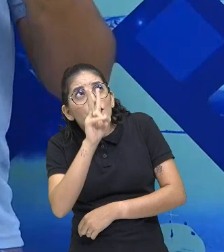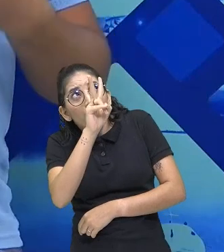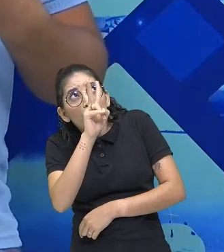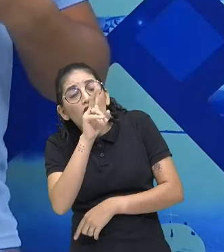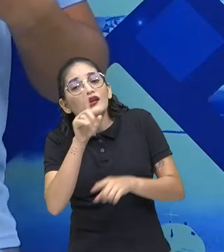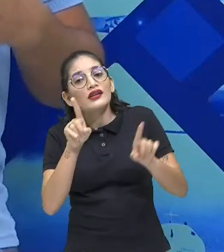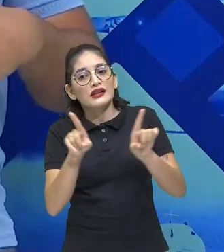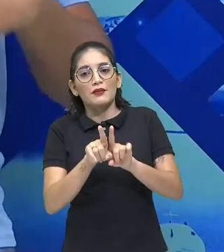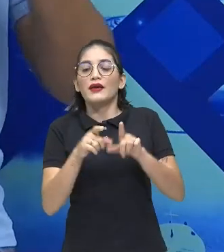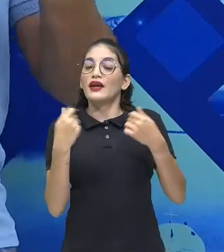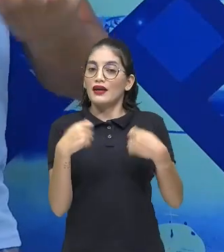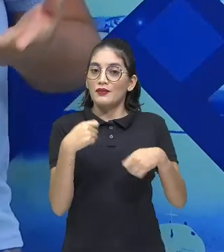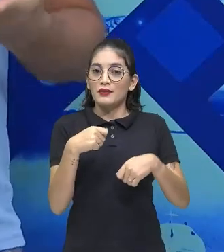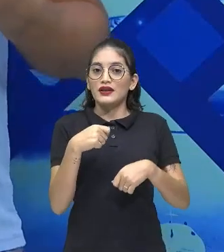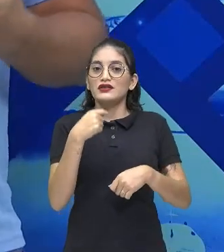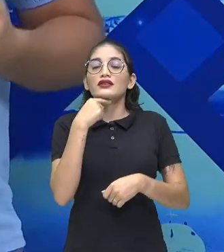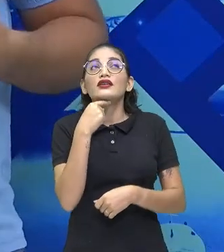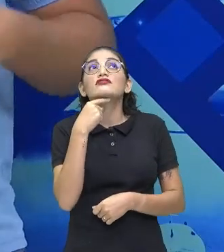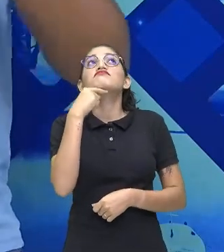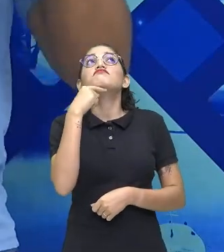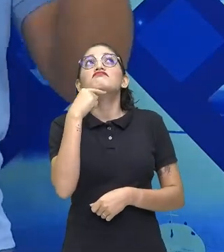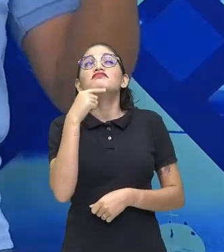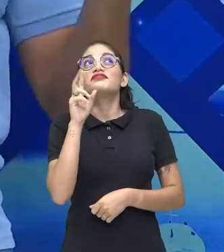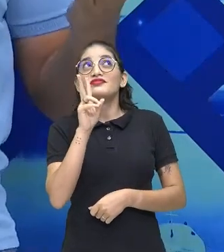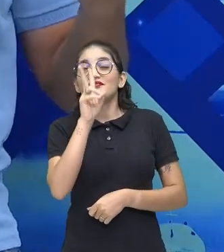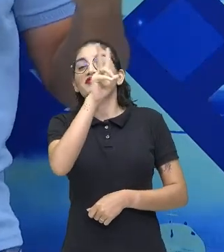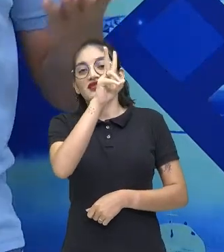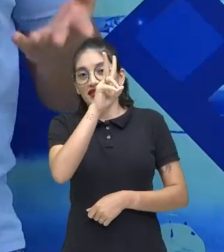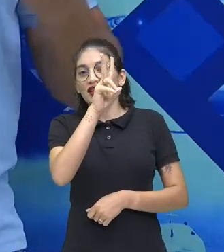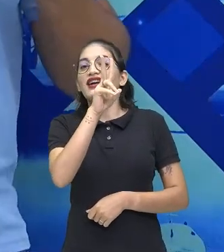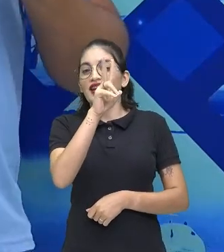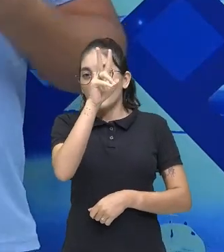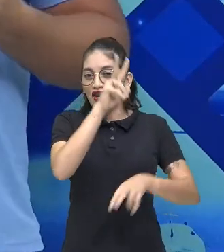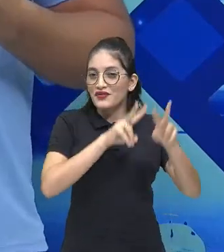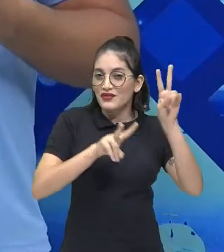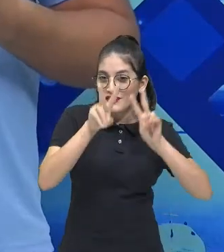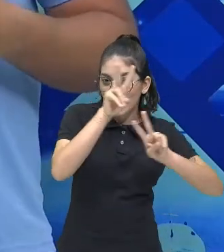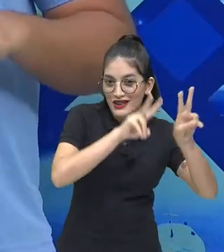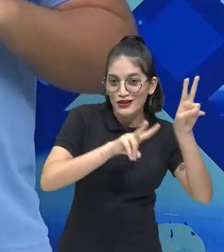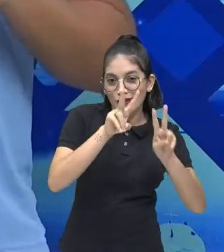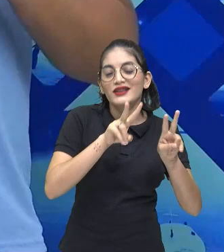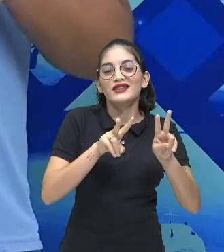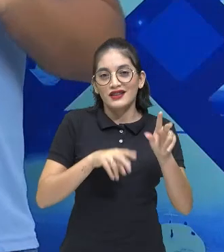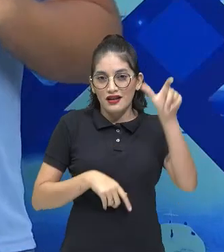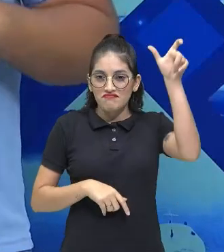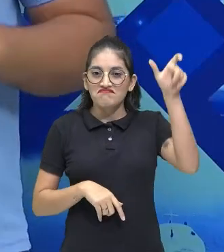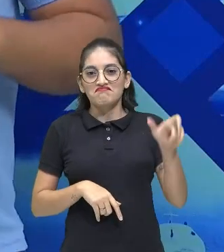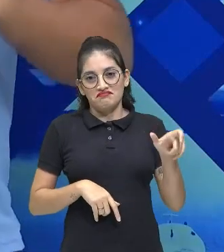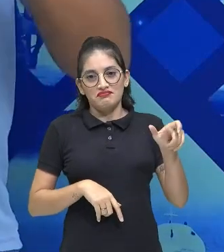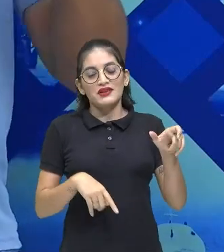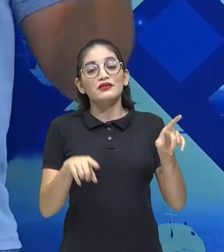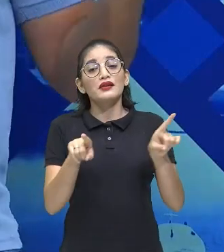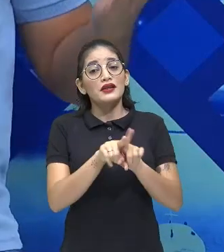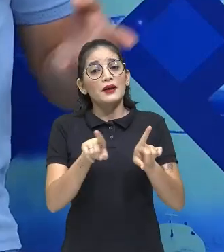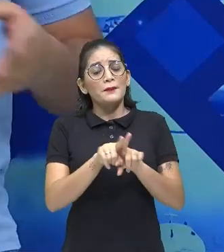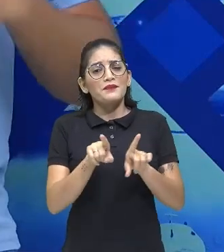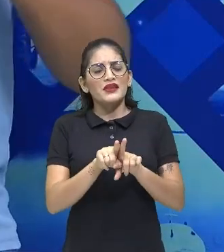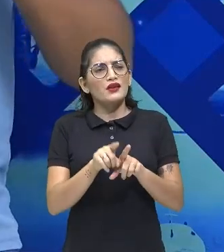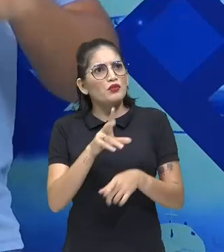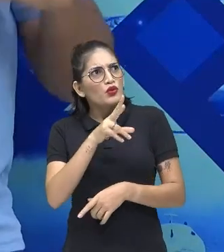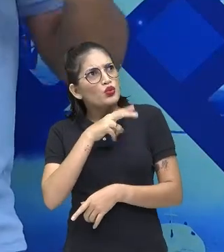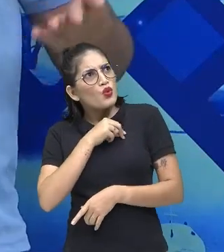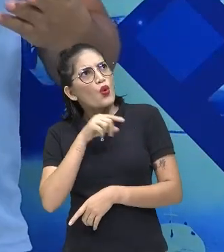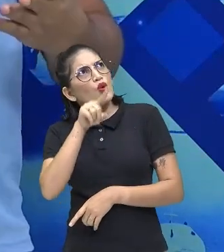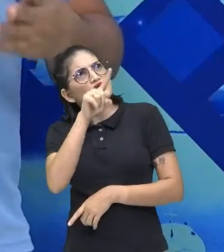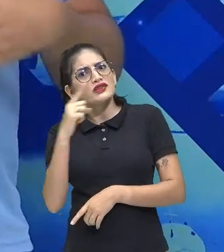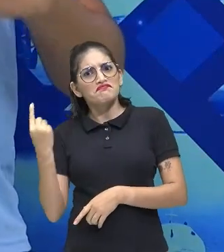também teria que levantar o queixo, né, para poder visualizar o eu lírico, e percebe que ia dizer, nossa, mas